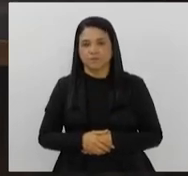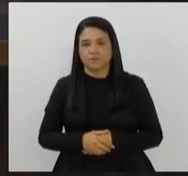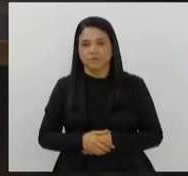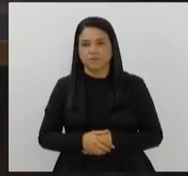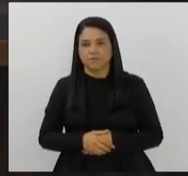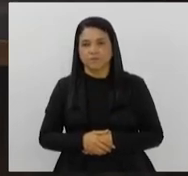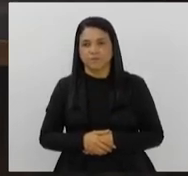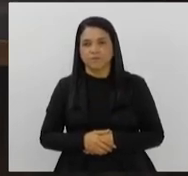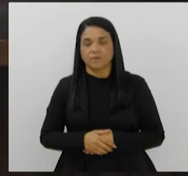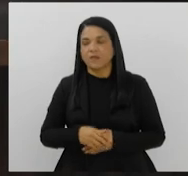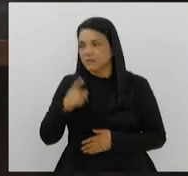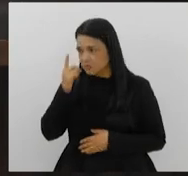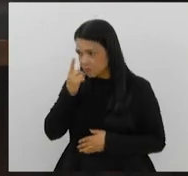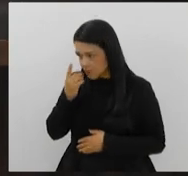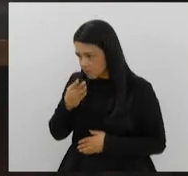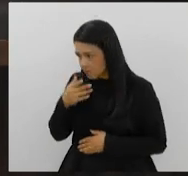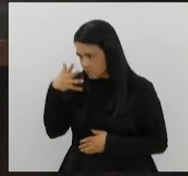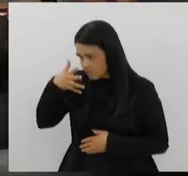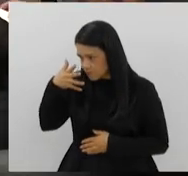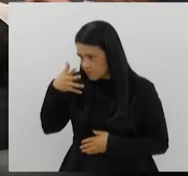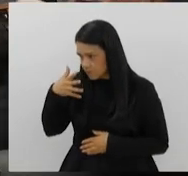Nosso nobre deputado.